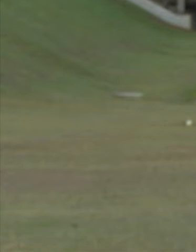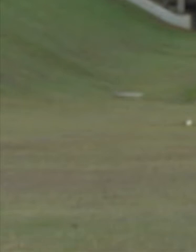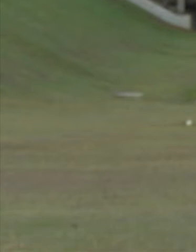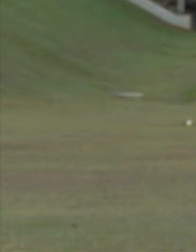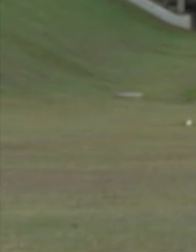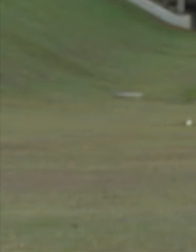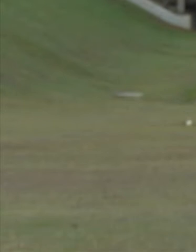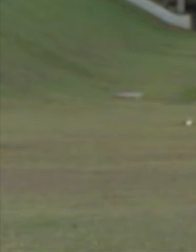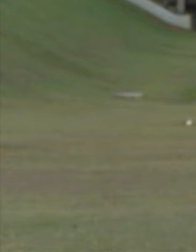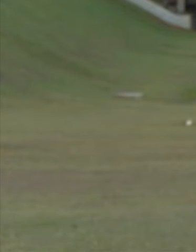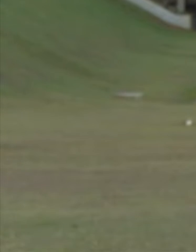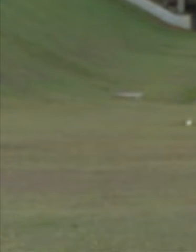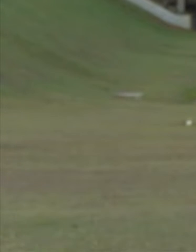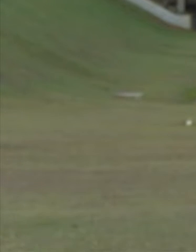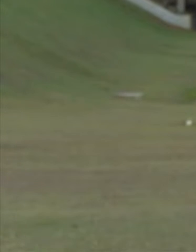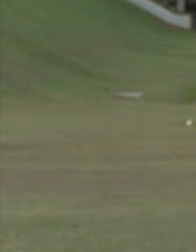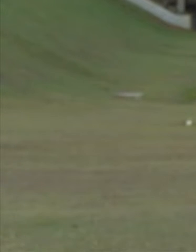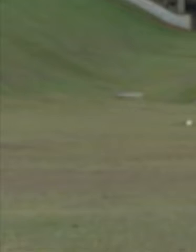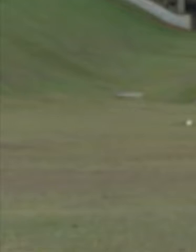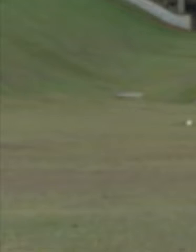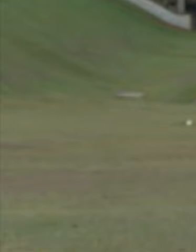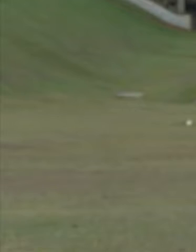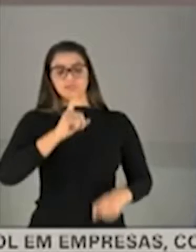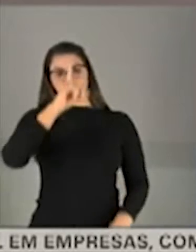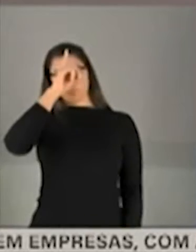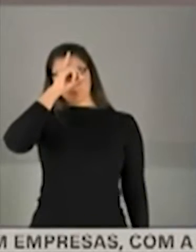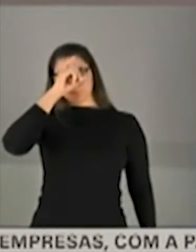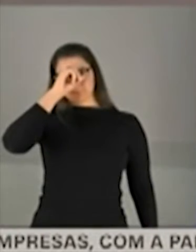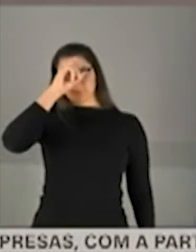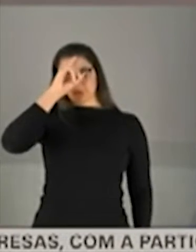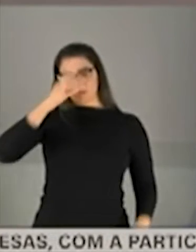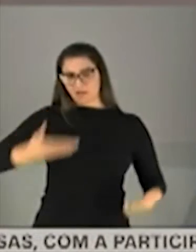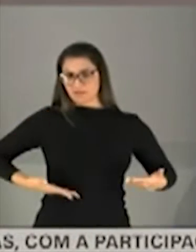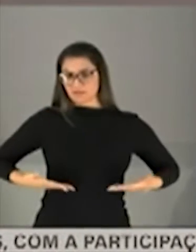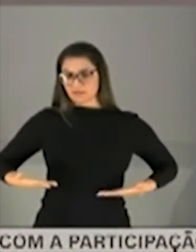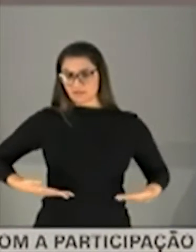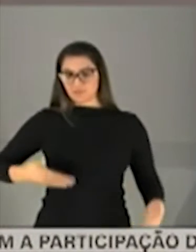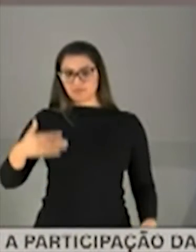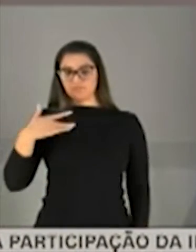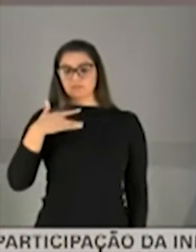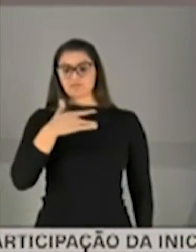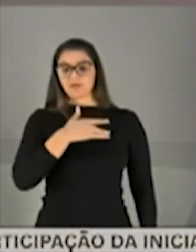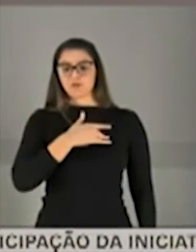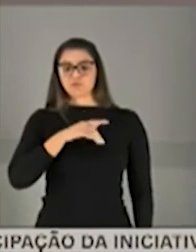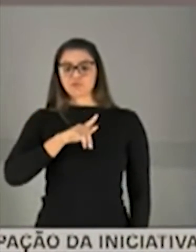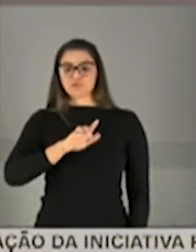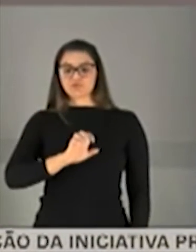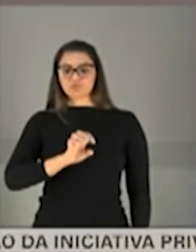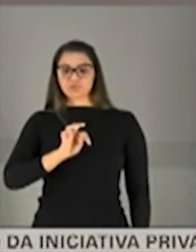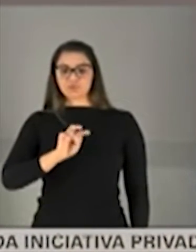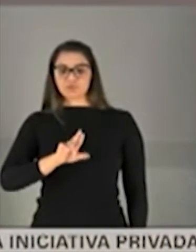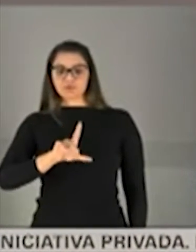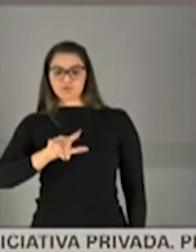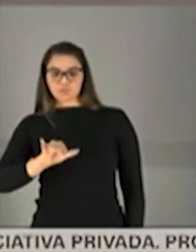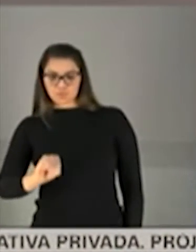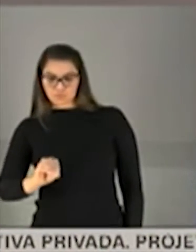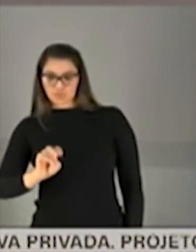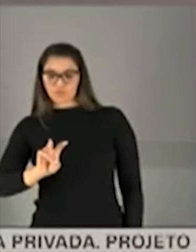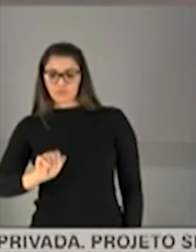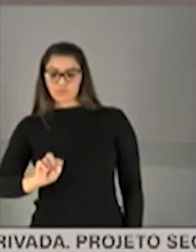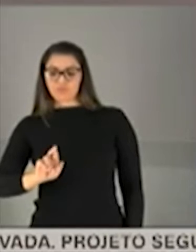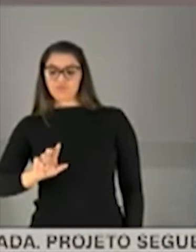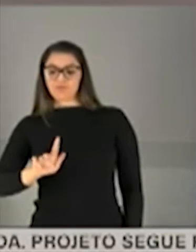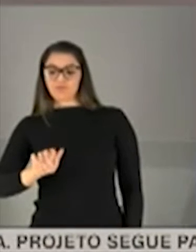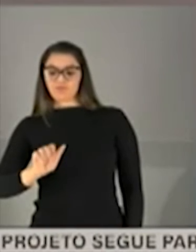médico Cláudio Maierovitch, ex-presidente da Anvisa. O cientista destacou a necessidade da comunicação unificada para esclarecer